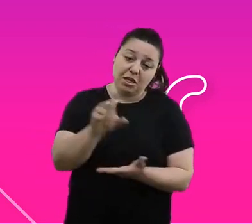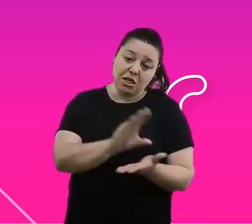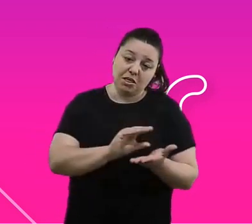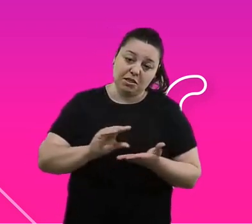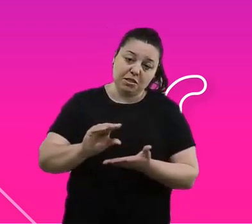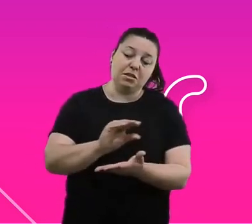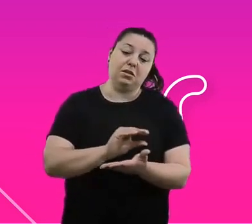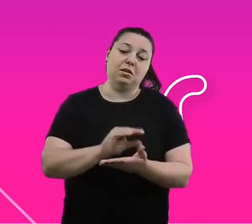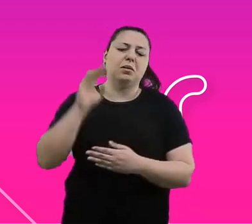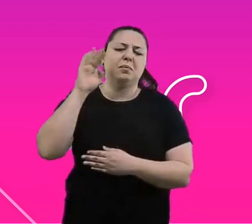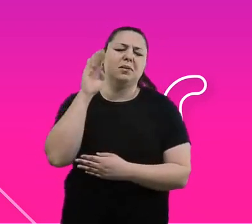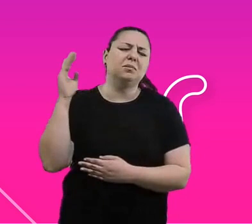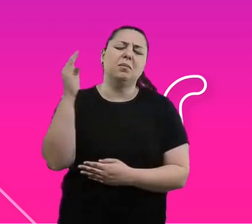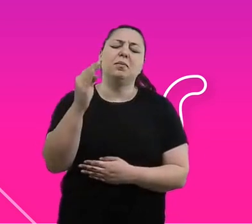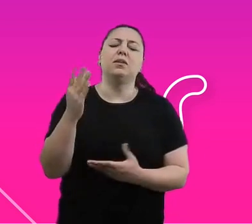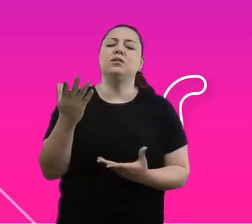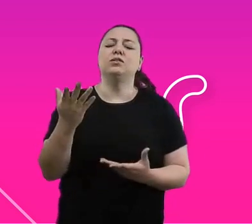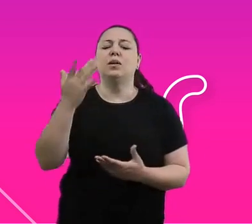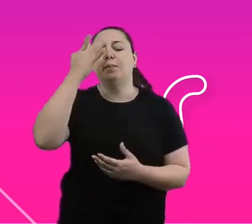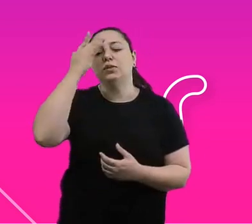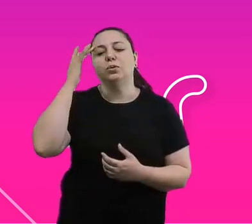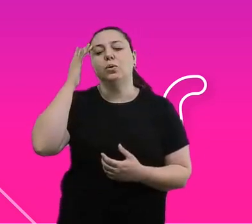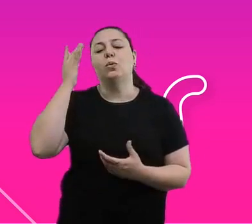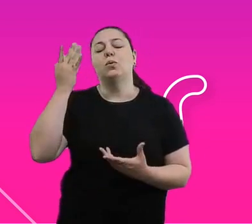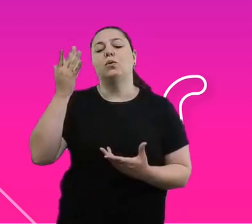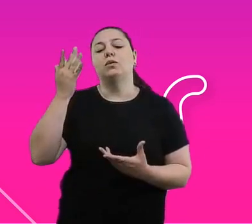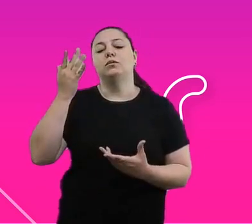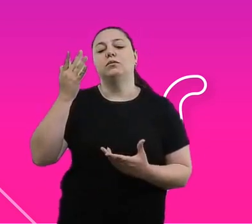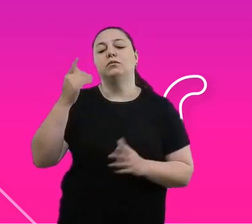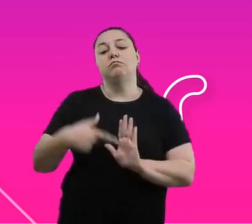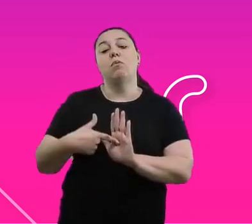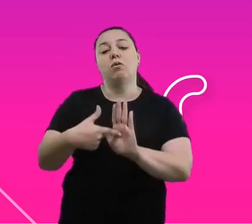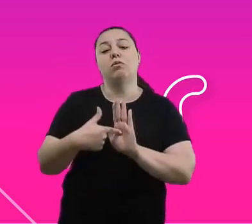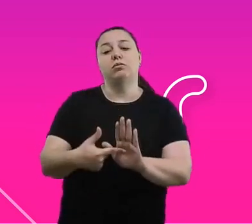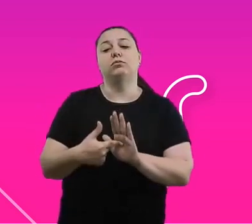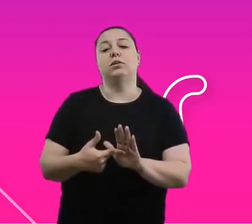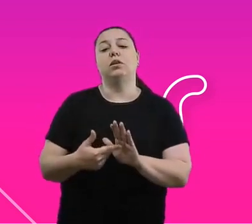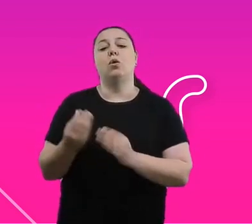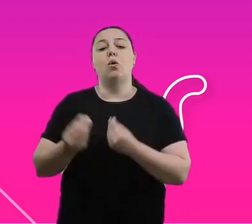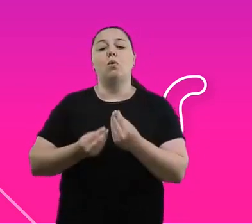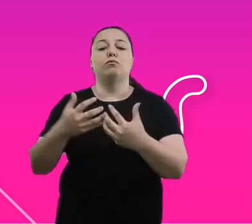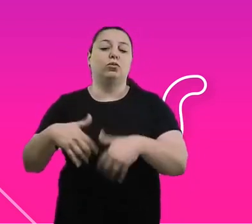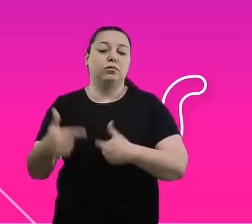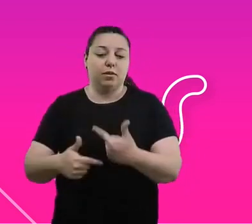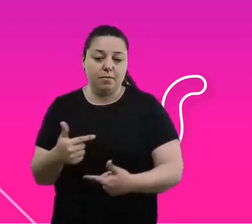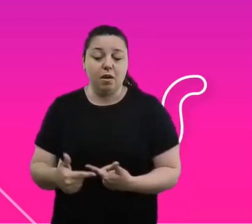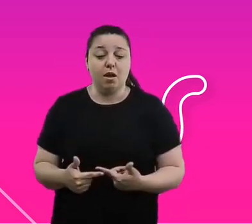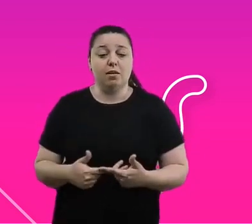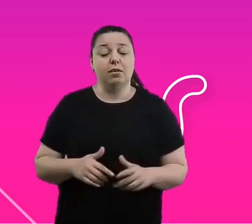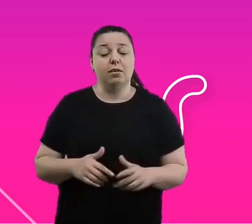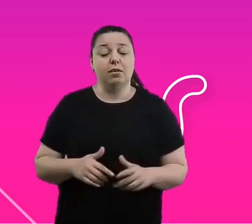constante. Somente alguns setores que foram desproporcionalmente afetados. A gente pode aqui observar também, dividir,